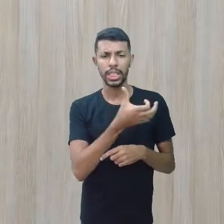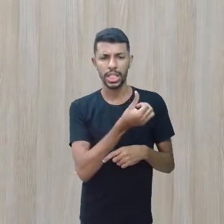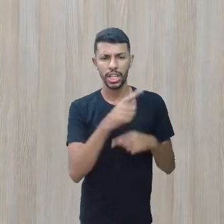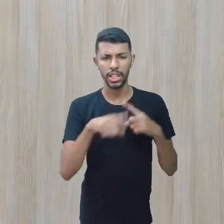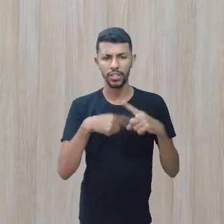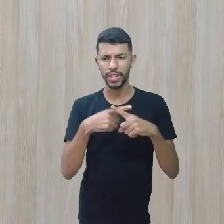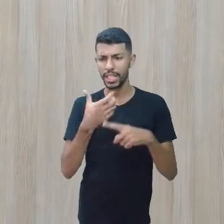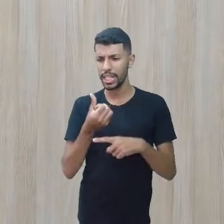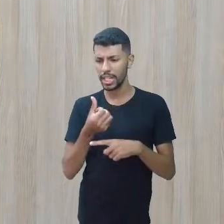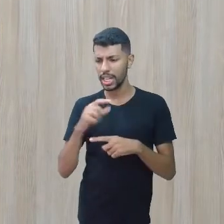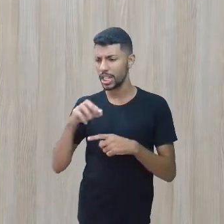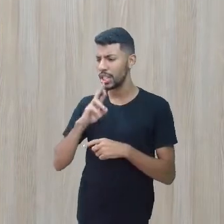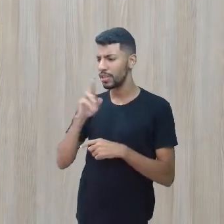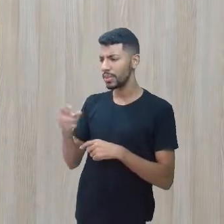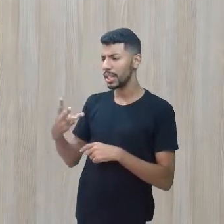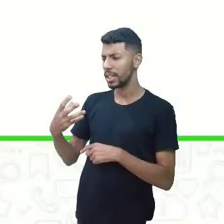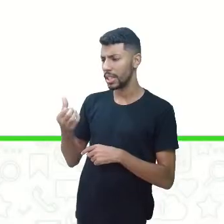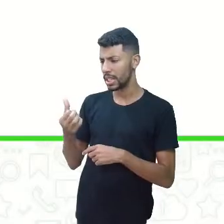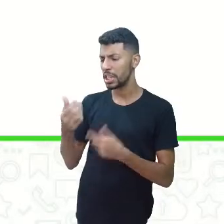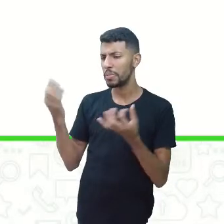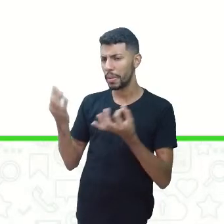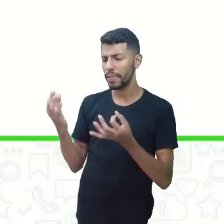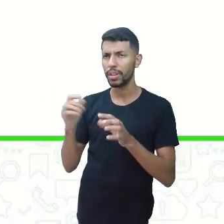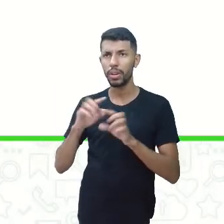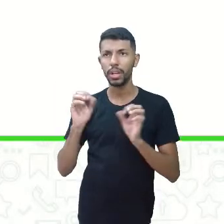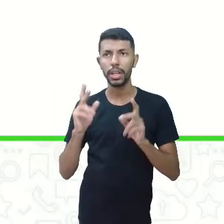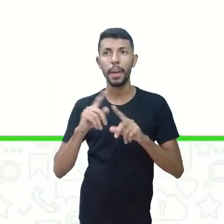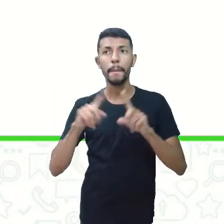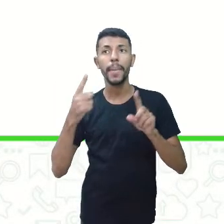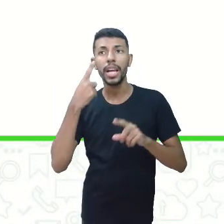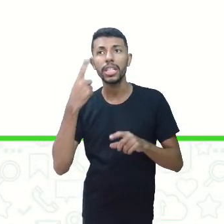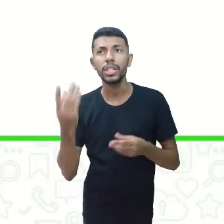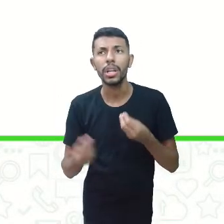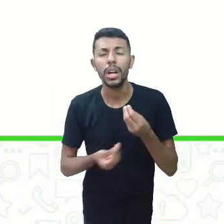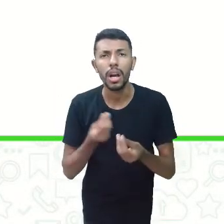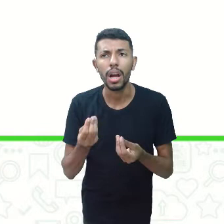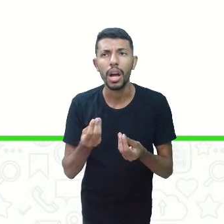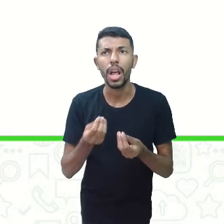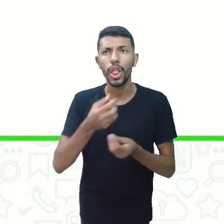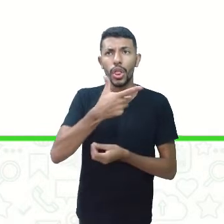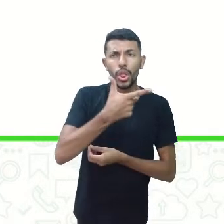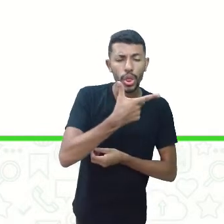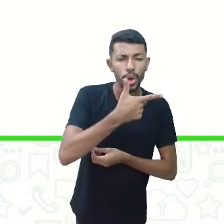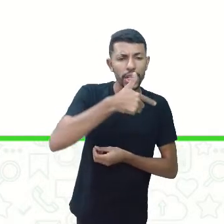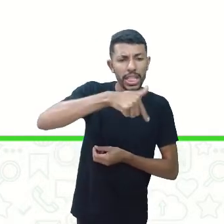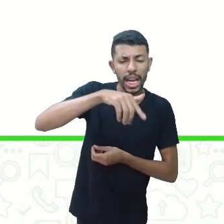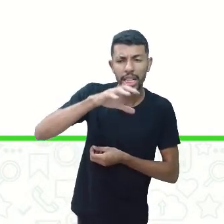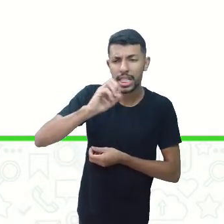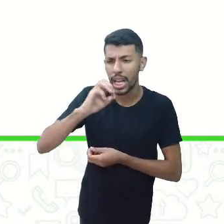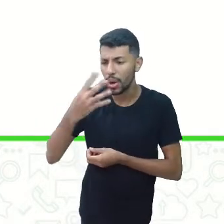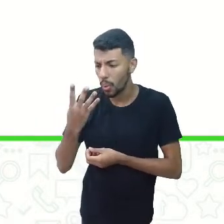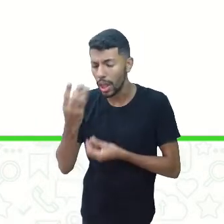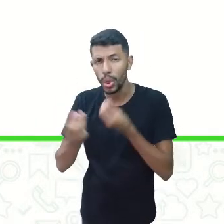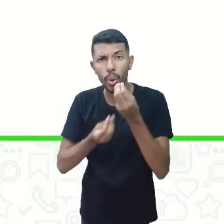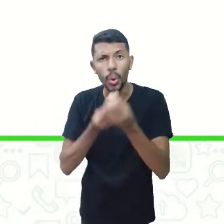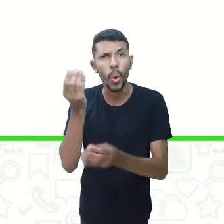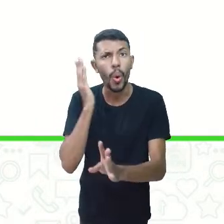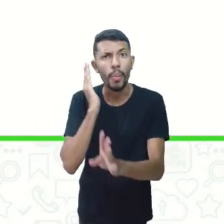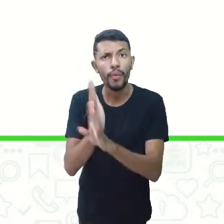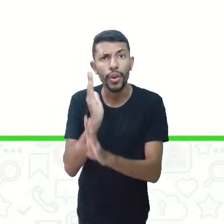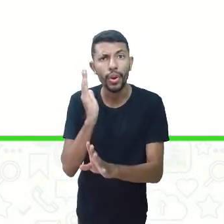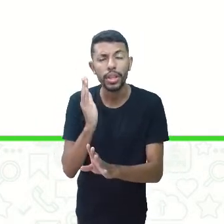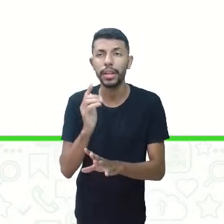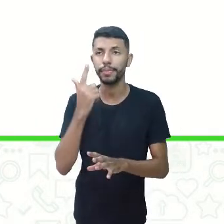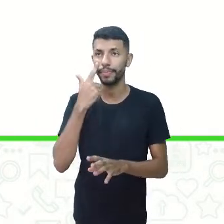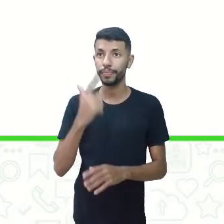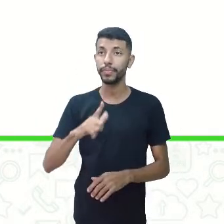Mas 2.704, como é que eu vou achar um quadrado perfeito? Então, existe um método da